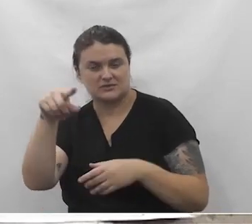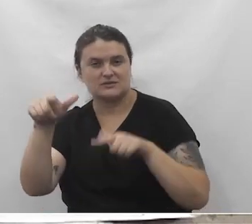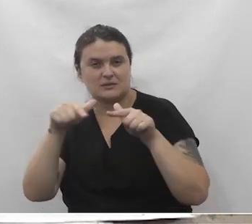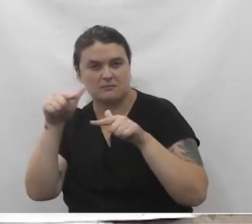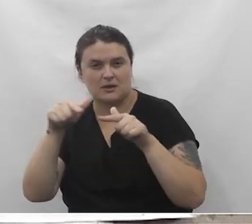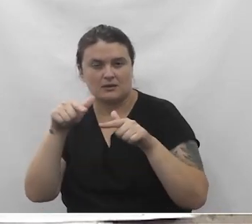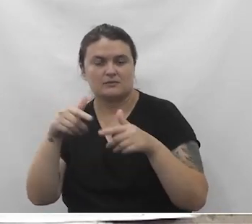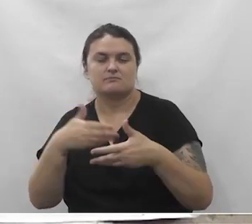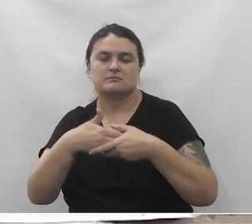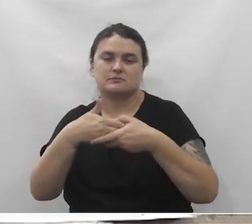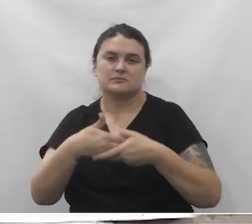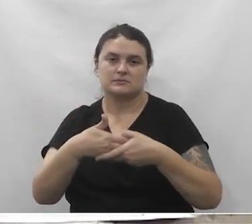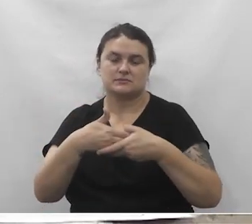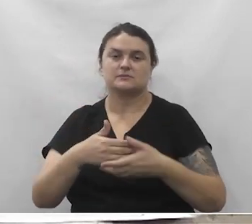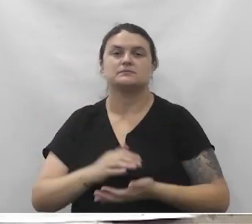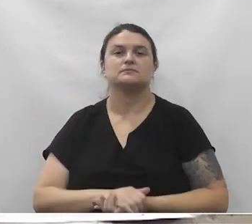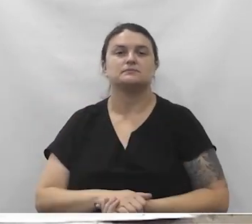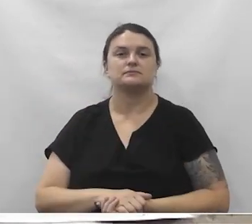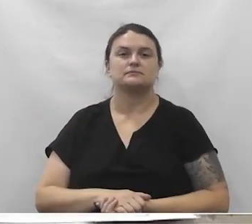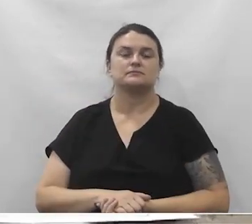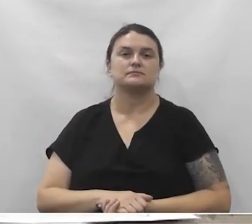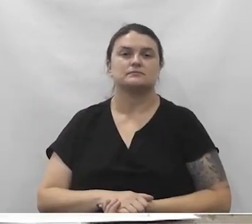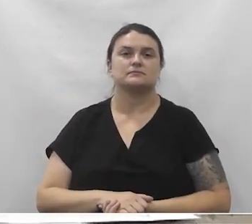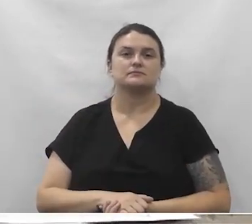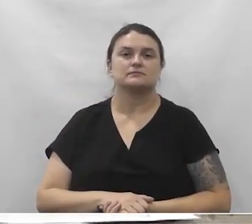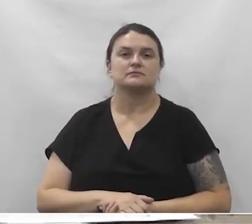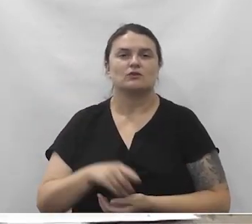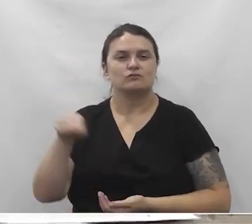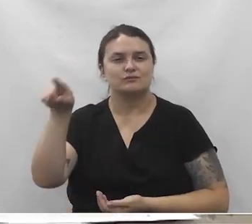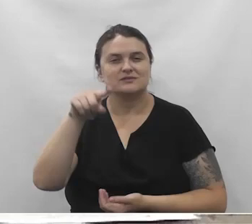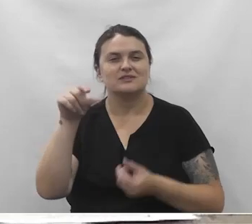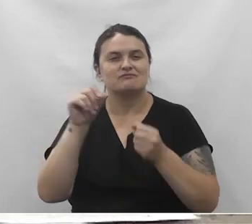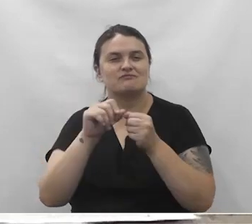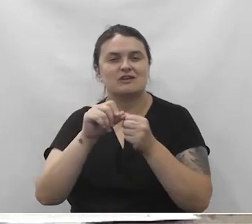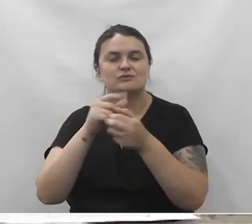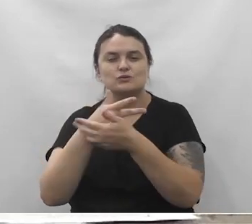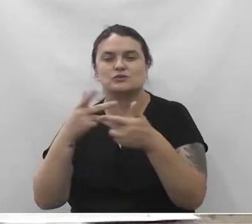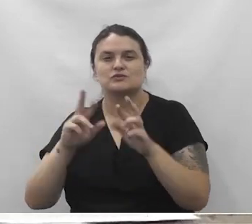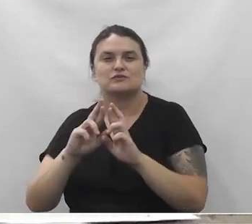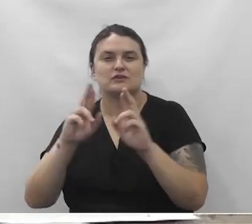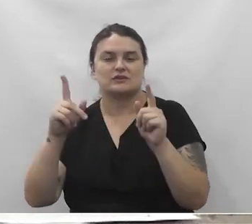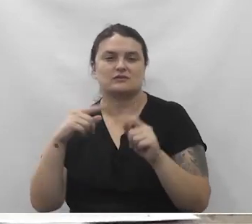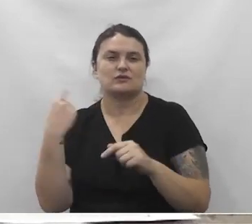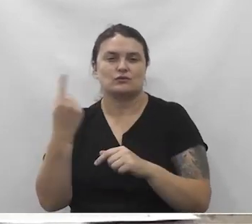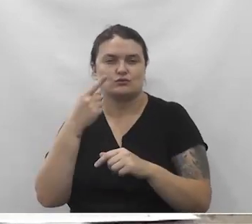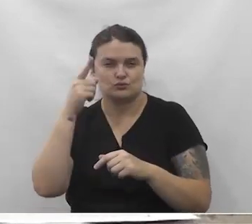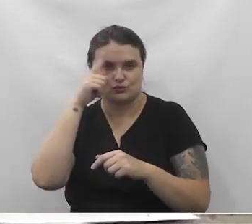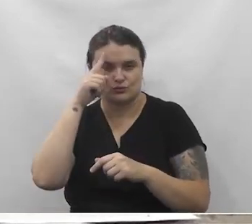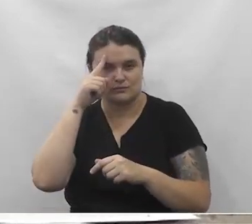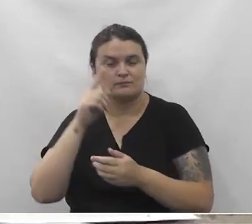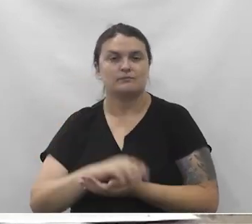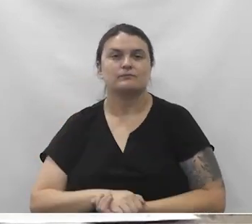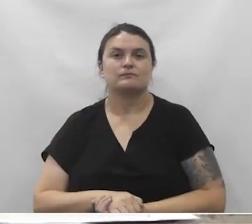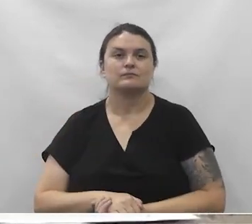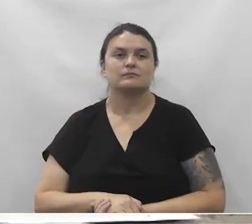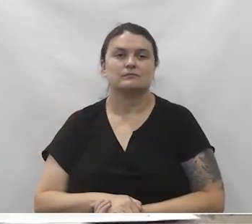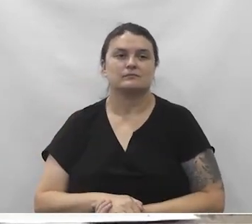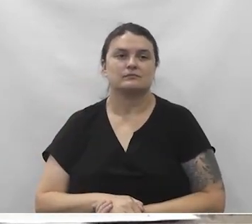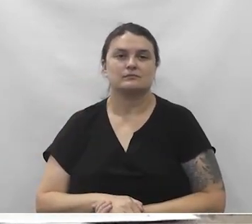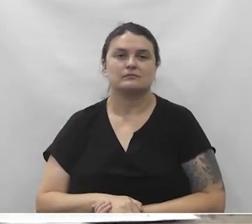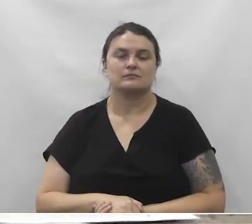em loco só tenho a parabenizar vocês que fazem a diferença no nosso dia a dia também